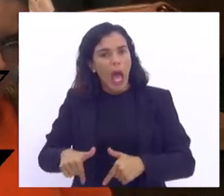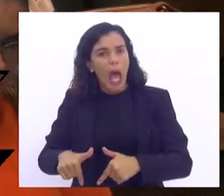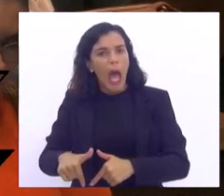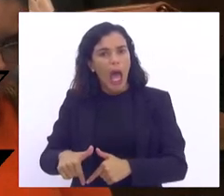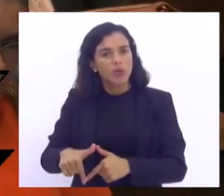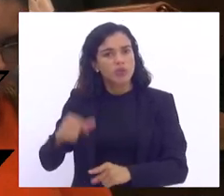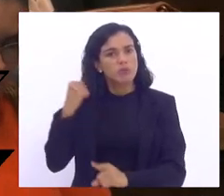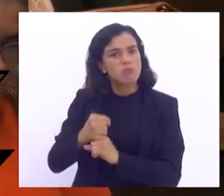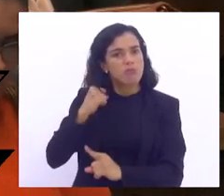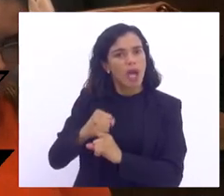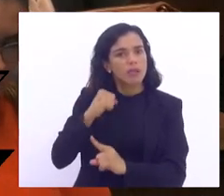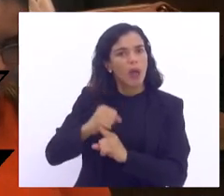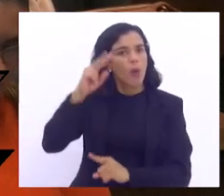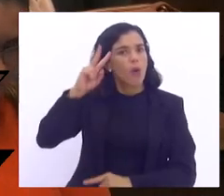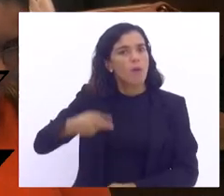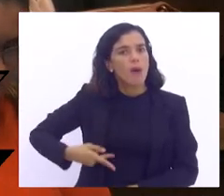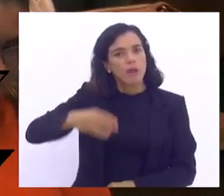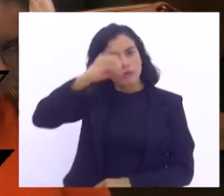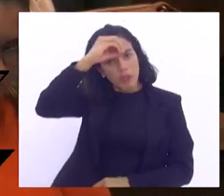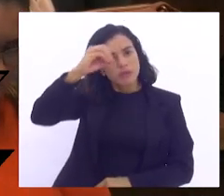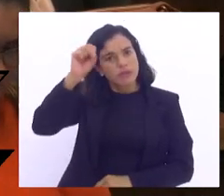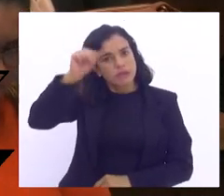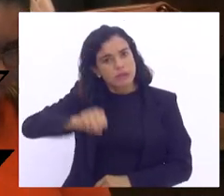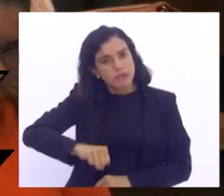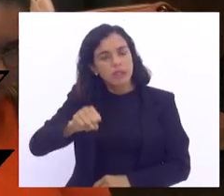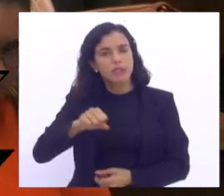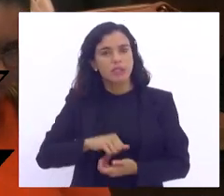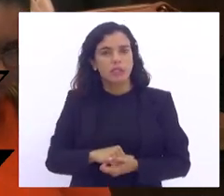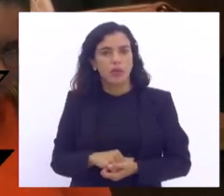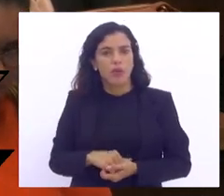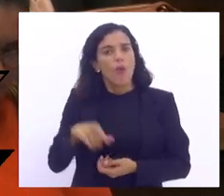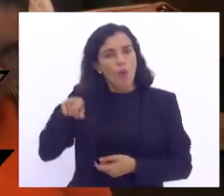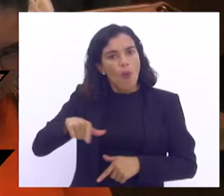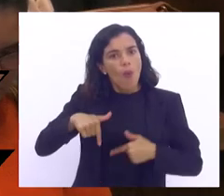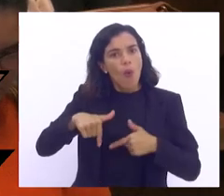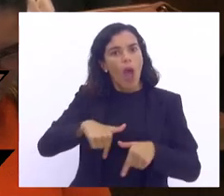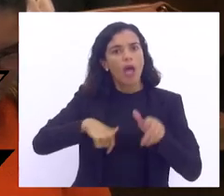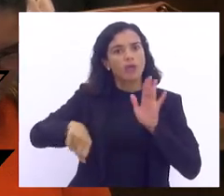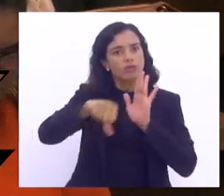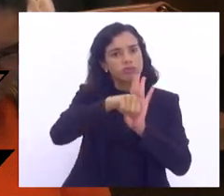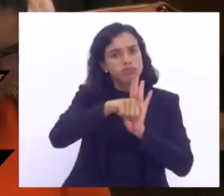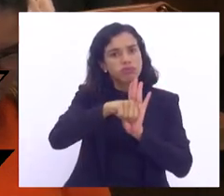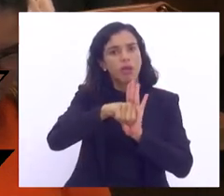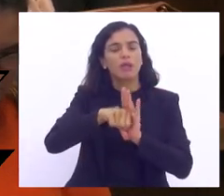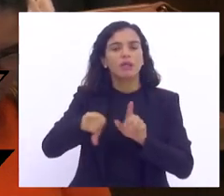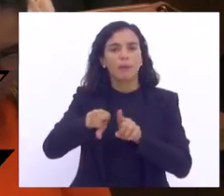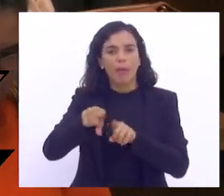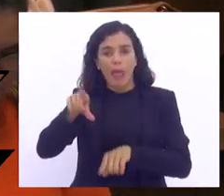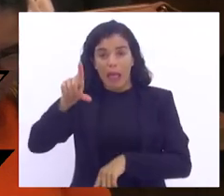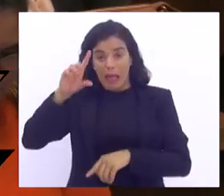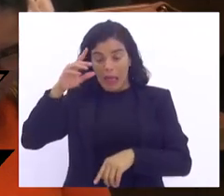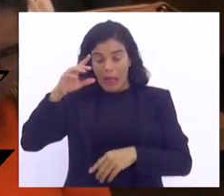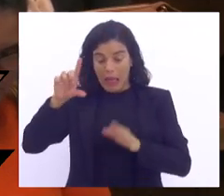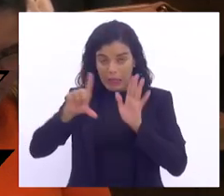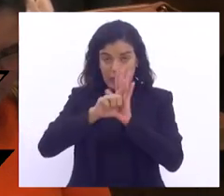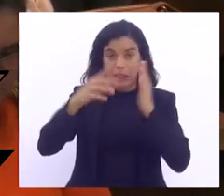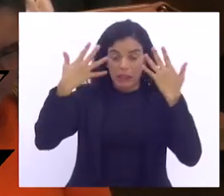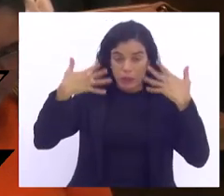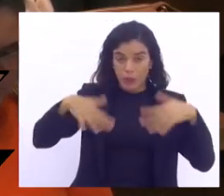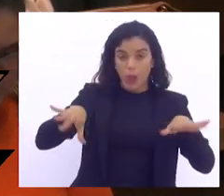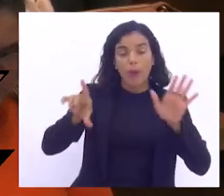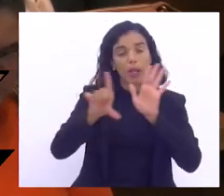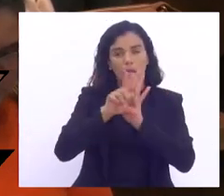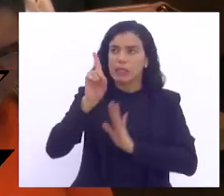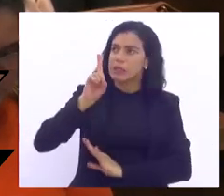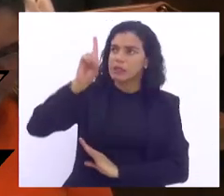vida de um ser humano inocente, ato ilícito perante a lei natural e a lei positiva de Deus. E já